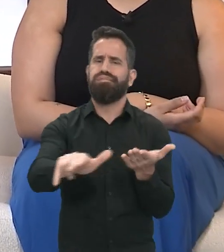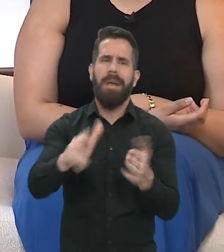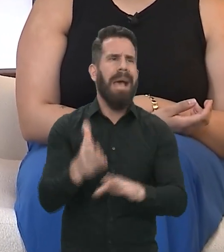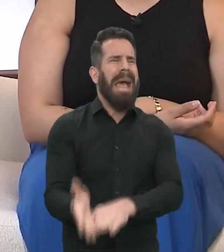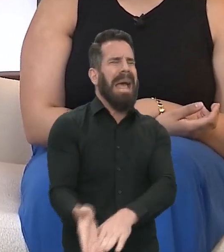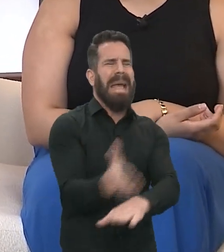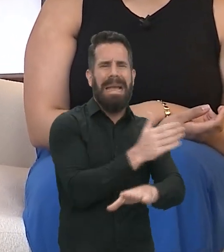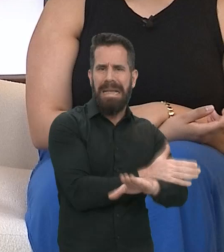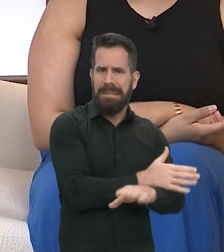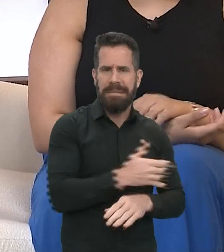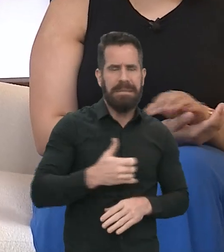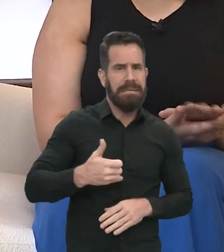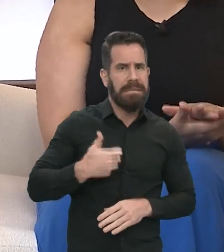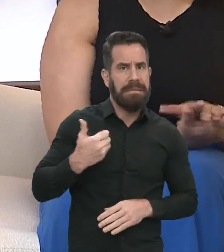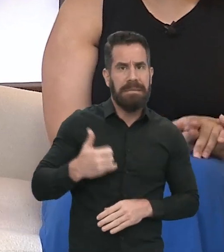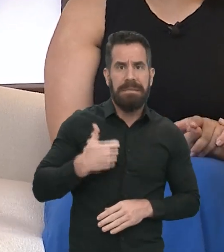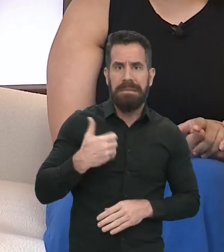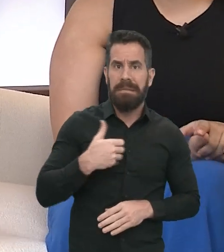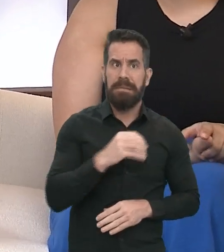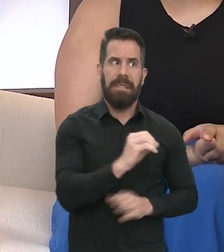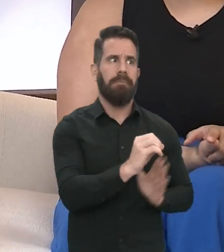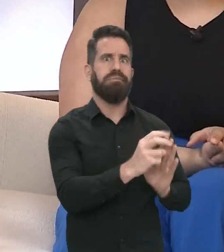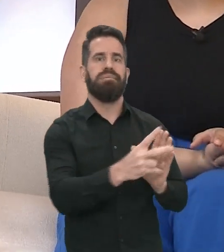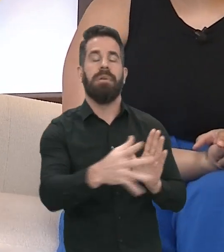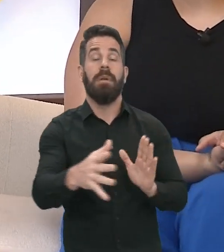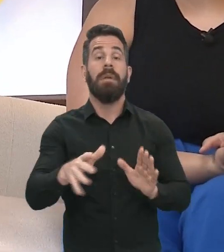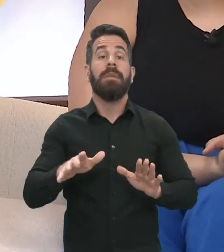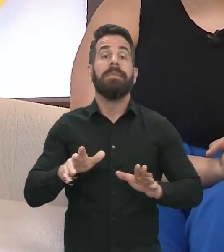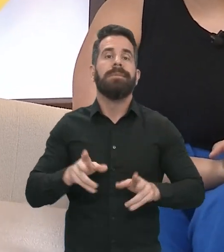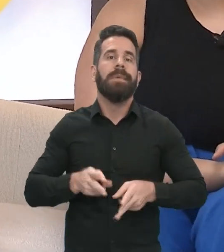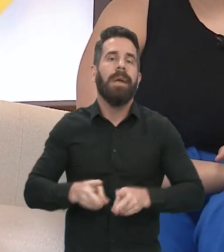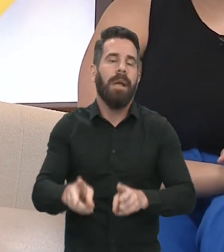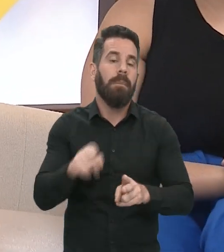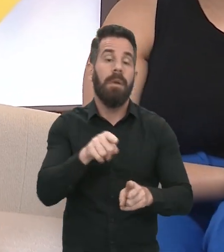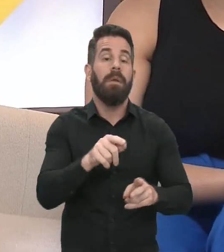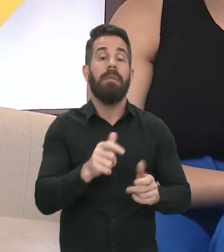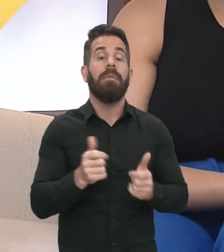é que isso gera medo, gera culpa, gera